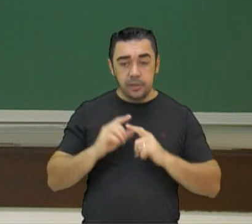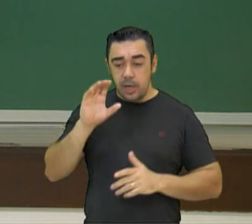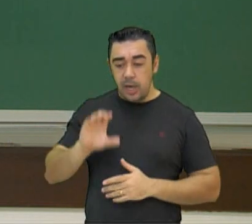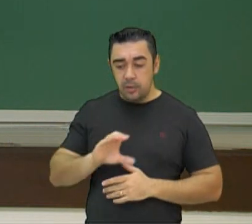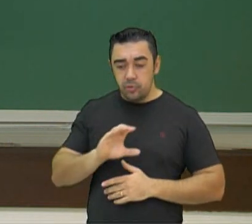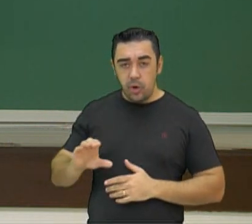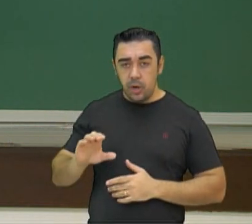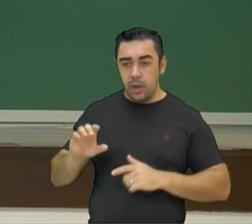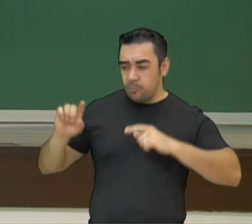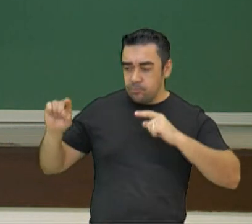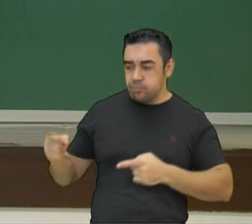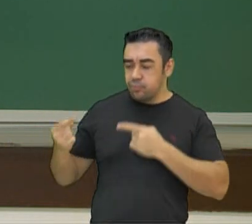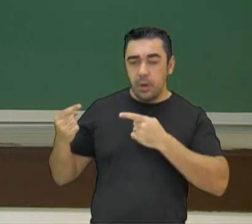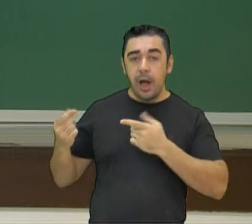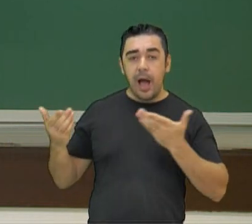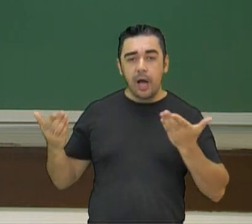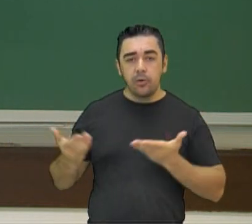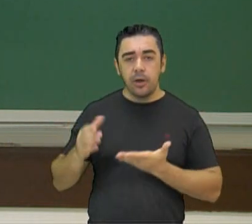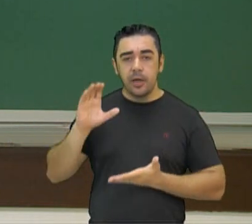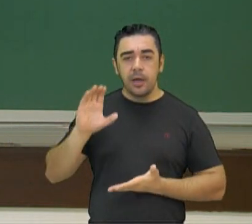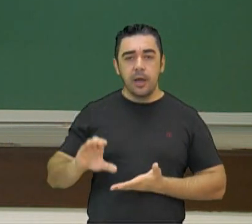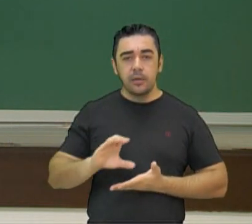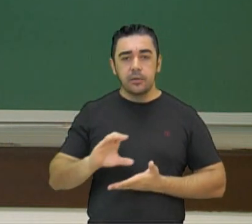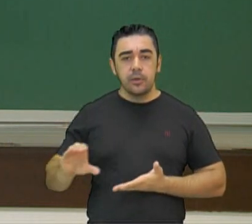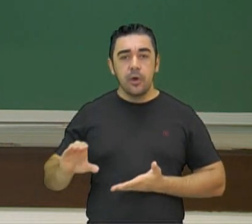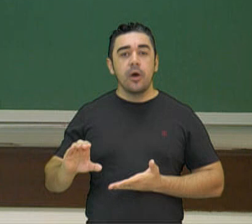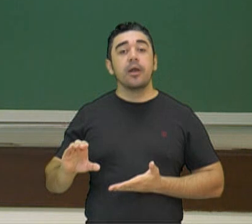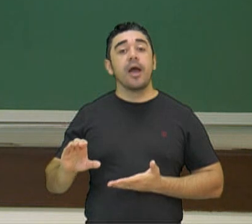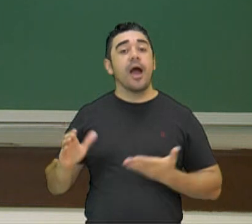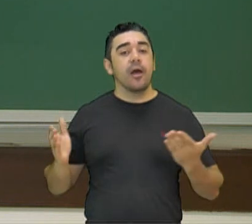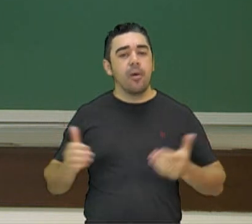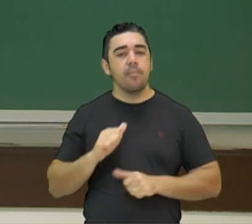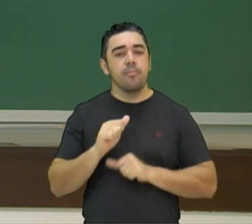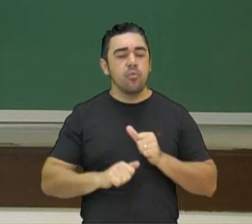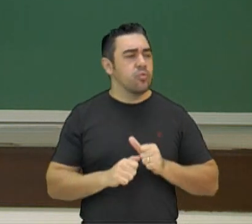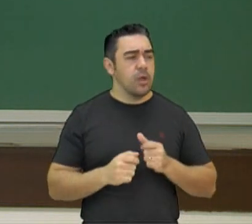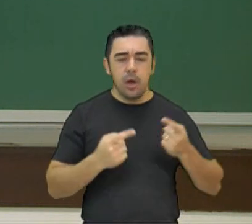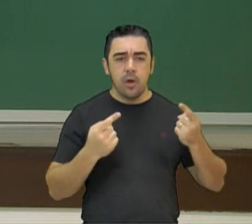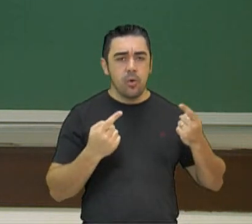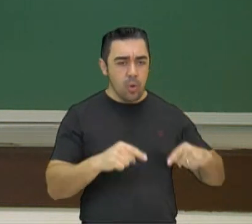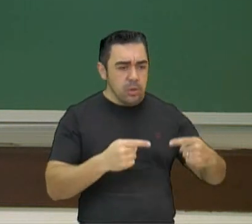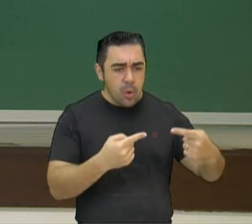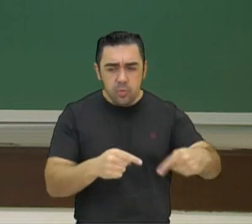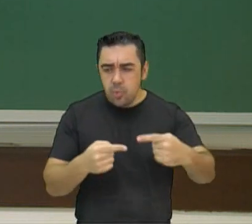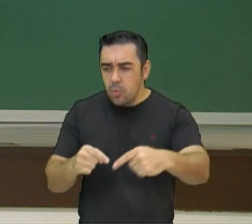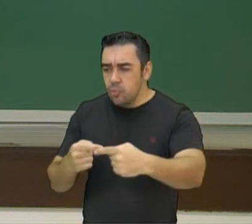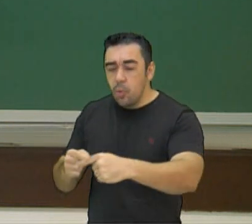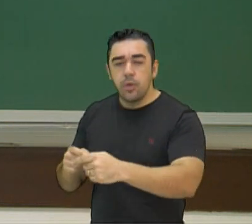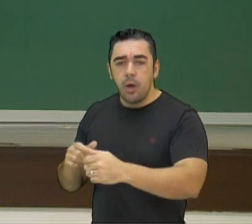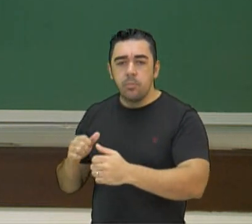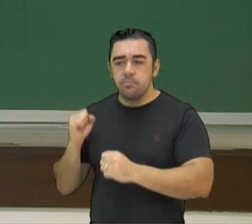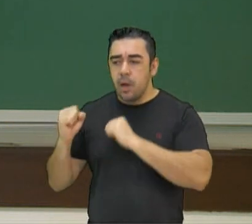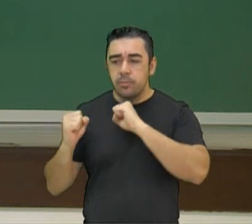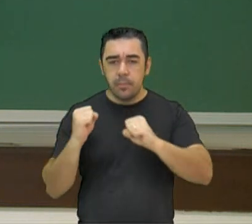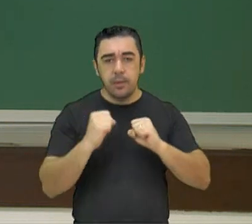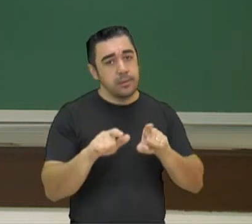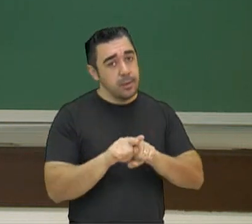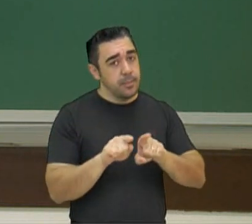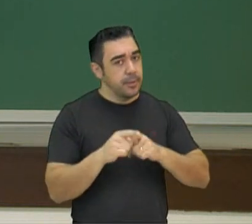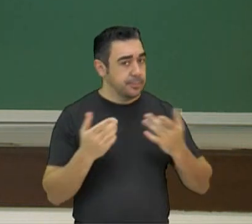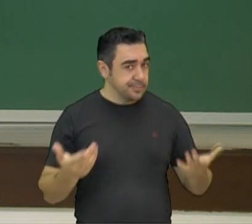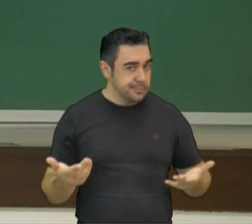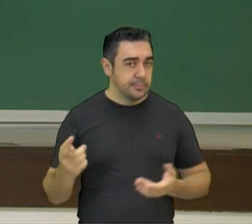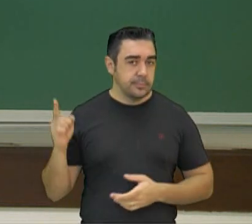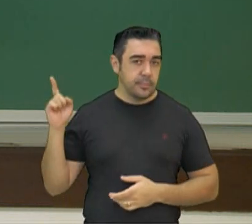pelos romanos, ela passa a ser perseguidora daqueles que não são cristãos. Então, aqui com